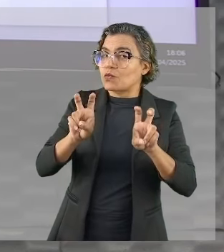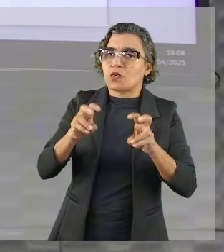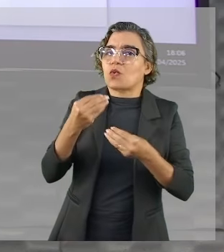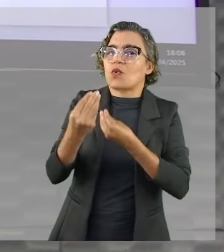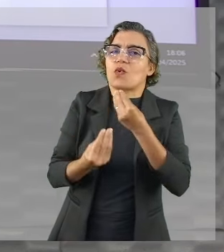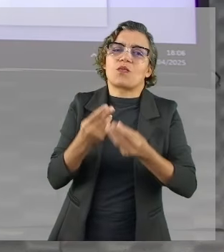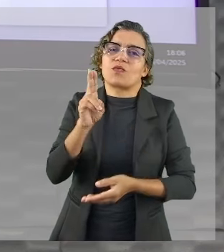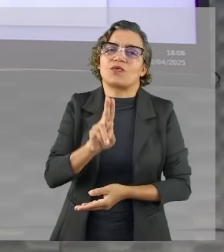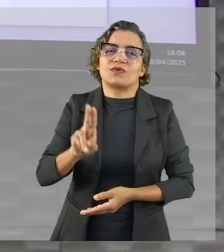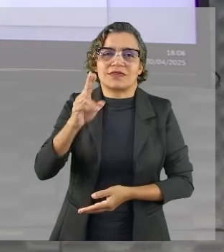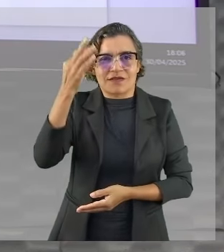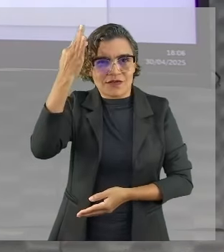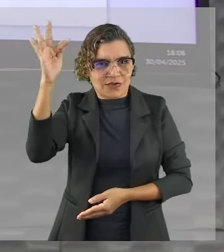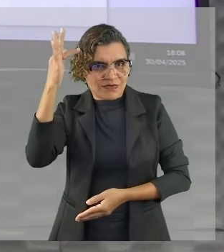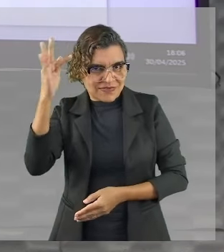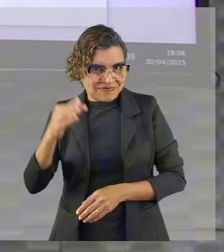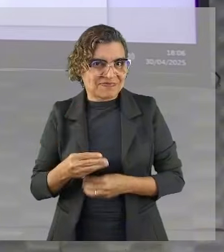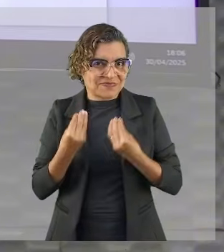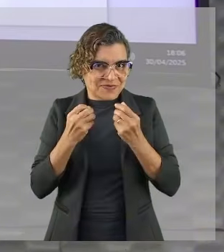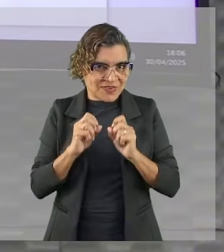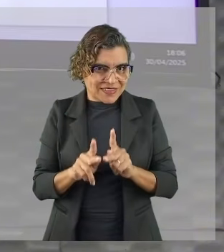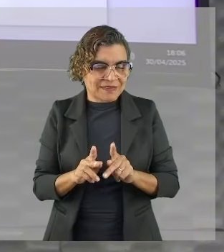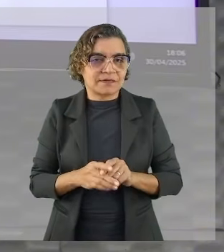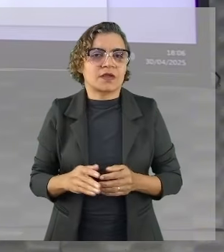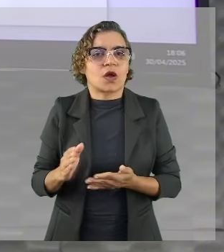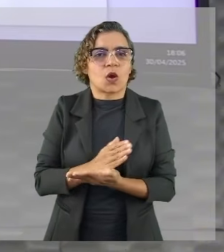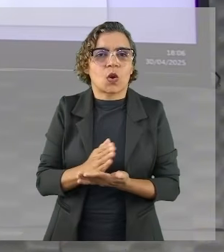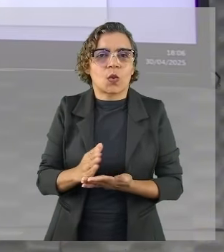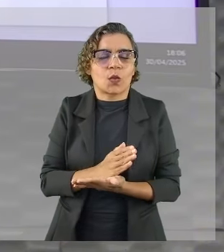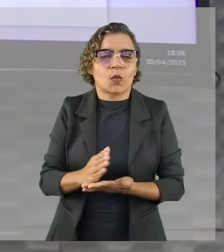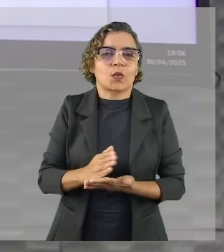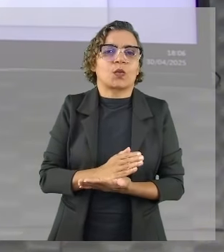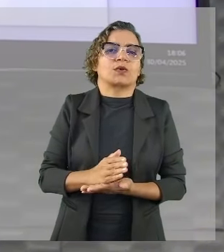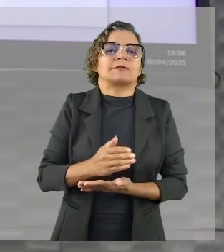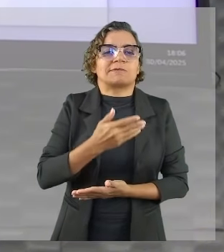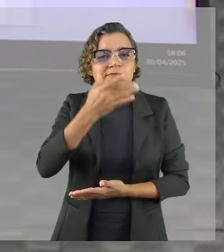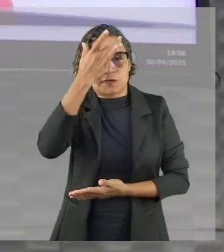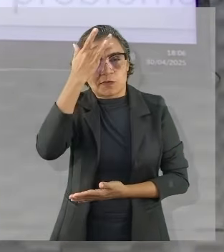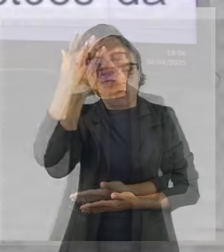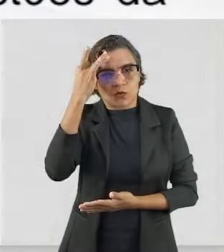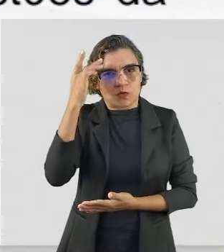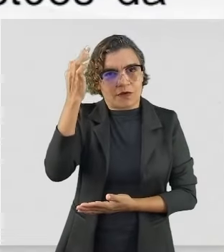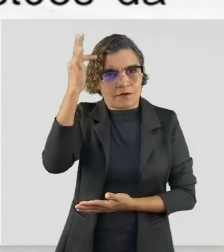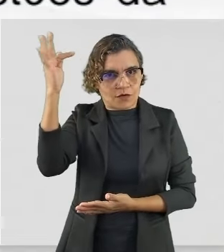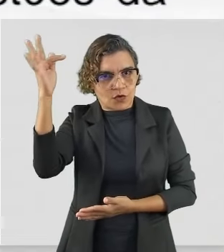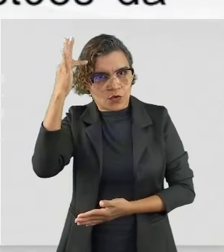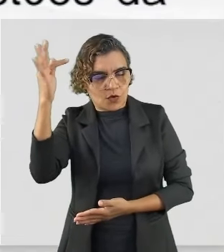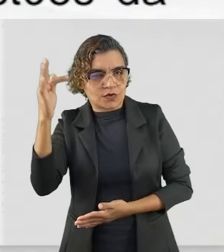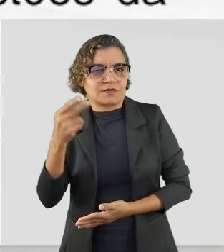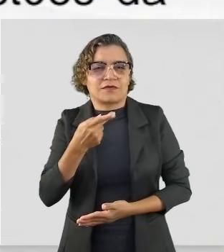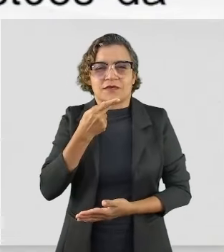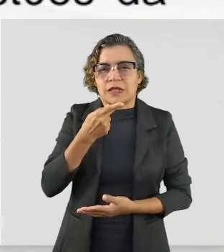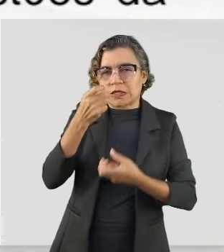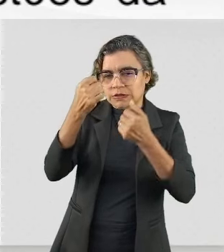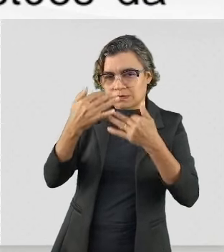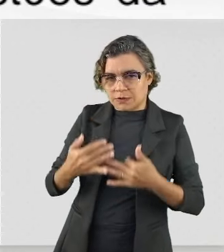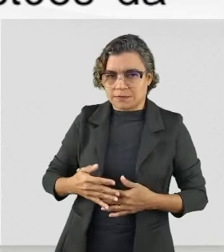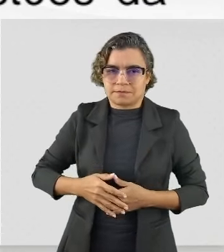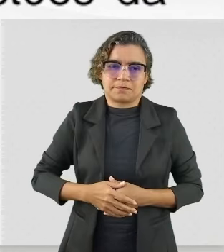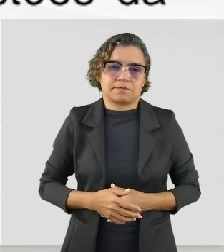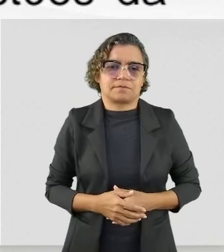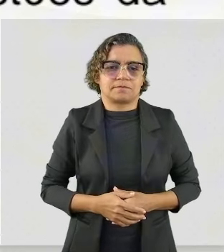a filosofia. Vamos ver o que alguns filósofos falaram, né, sobre para que serve a filosofia.